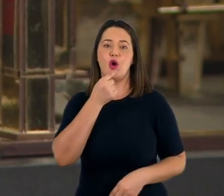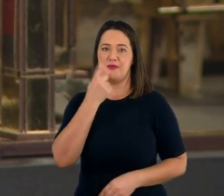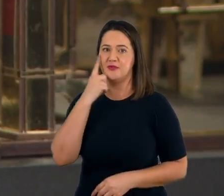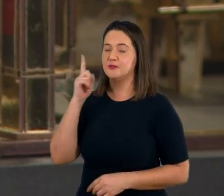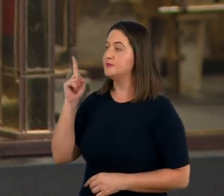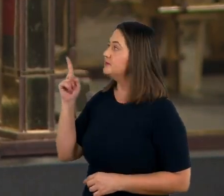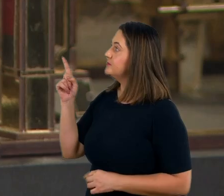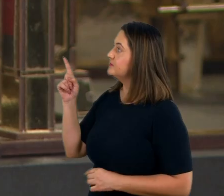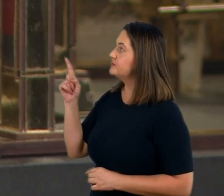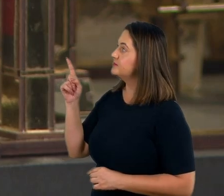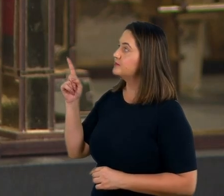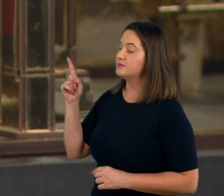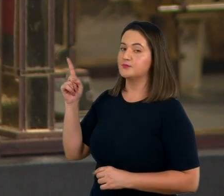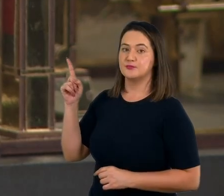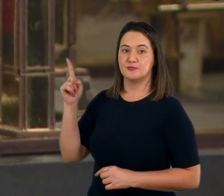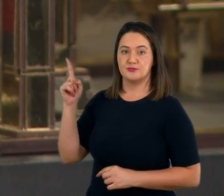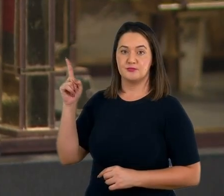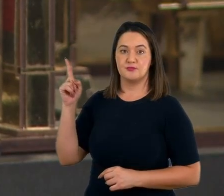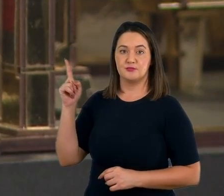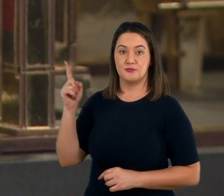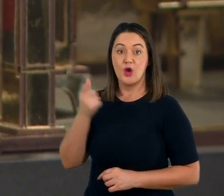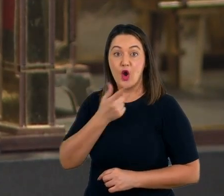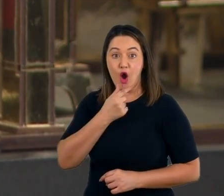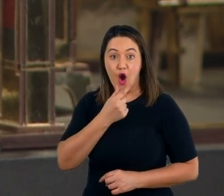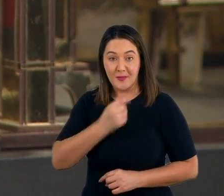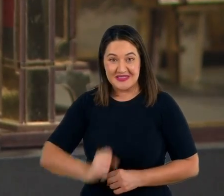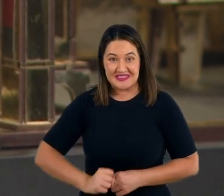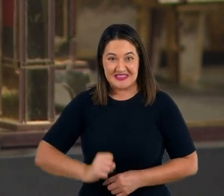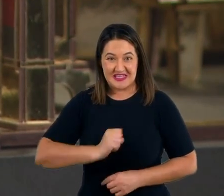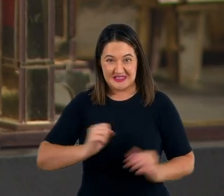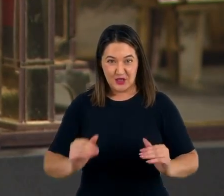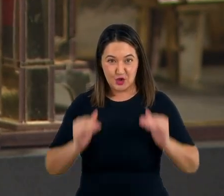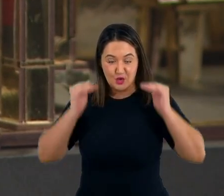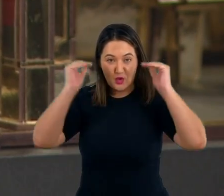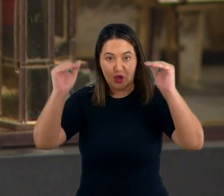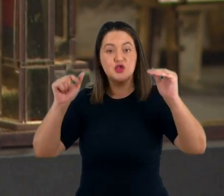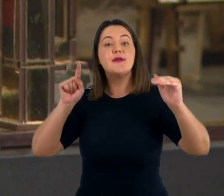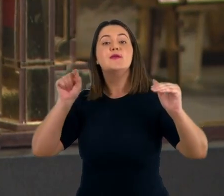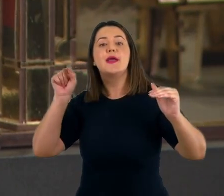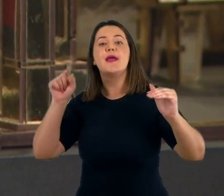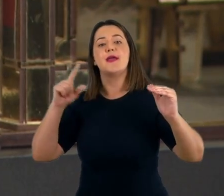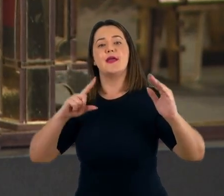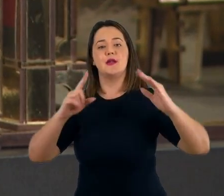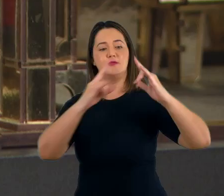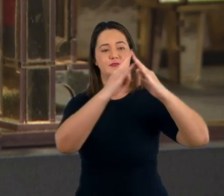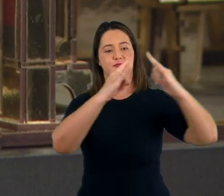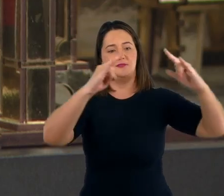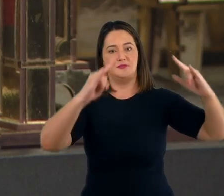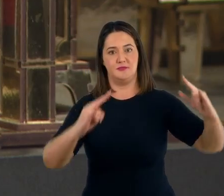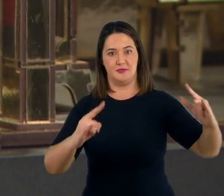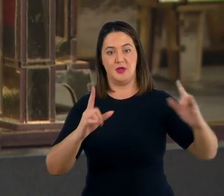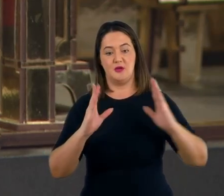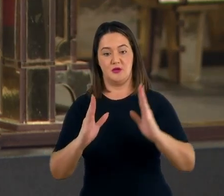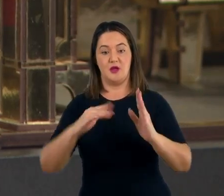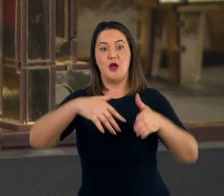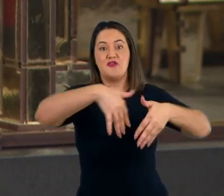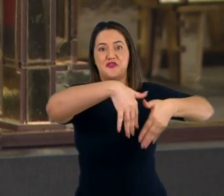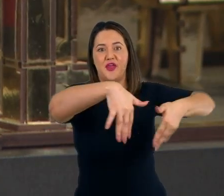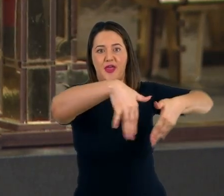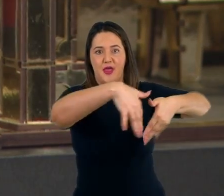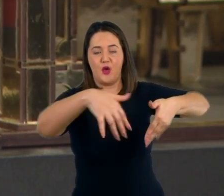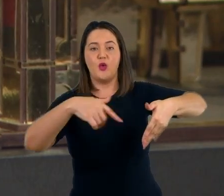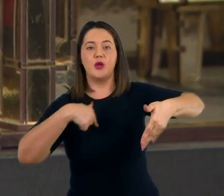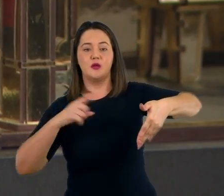dia, o sumo sacerdote, que aqui eu mostro para você, com vestes diferentes do levita, ele comparecia além do